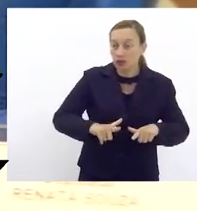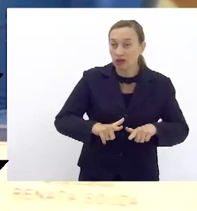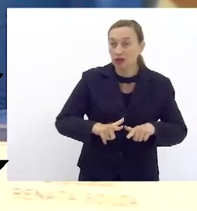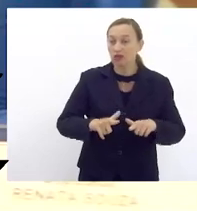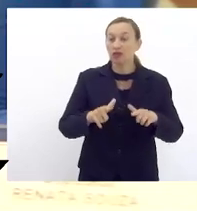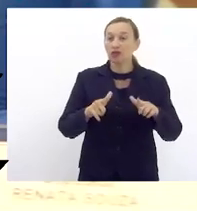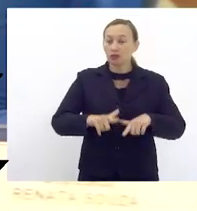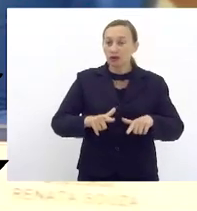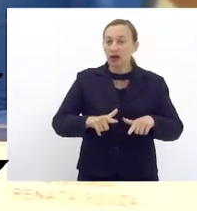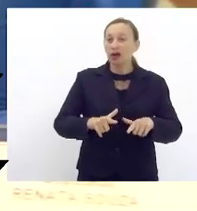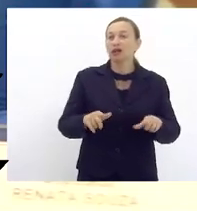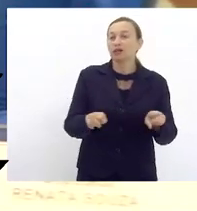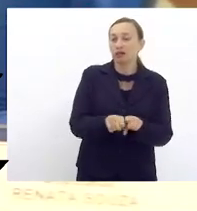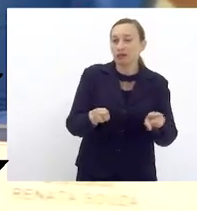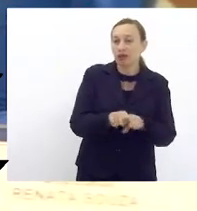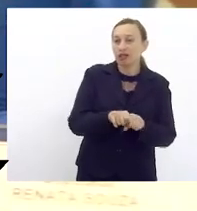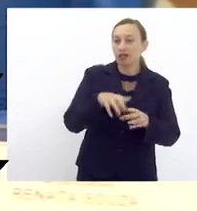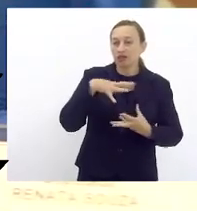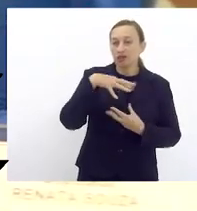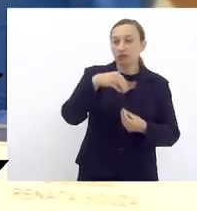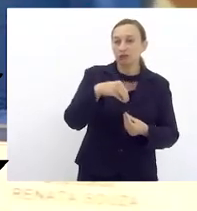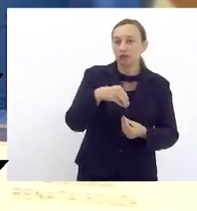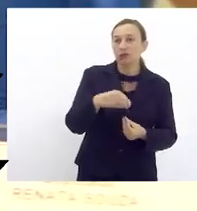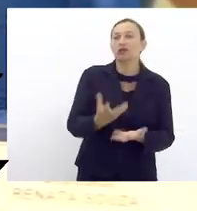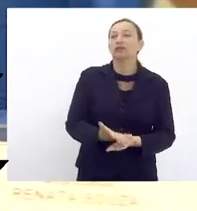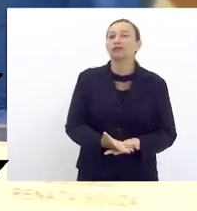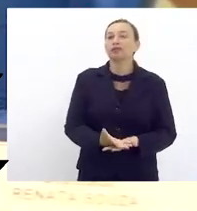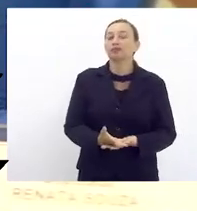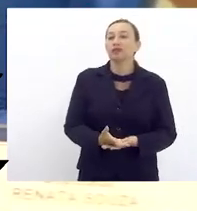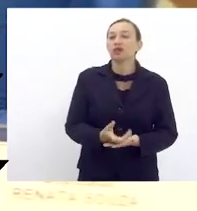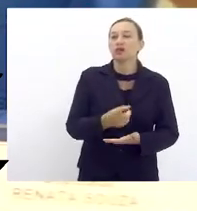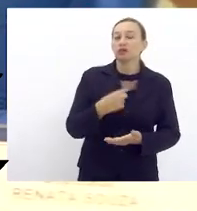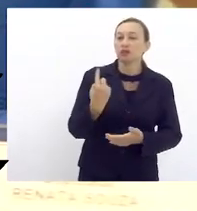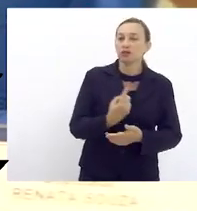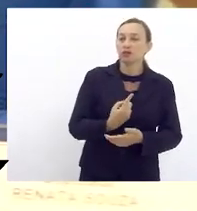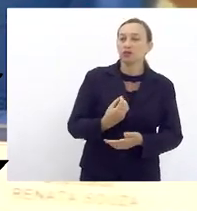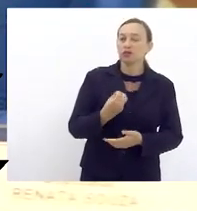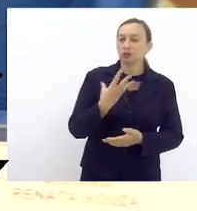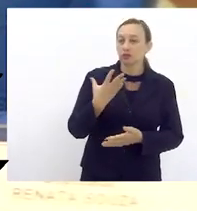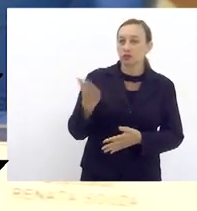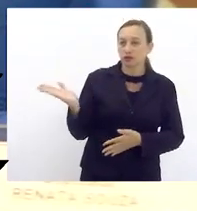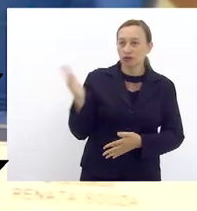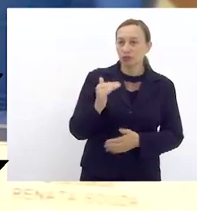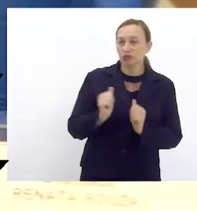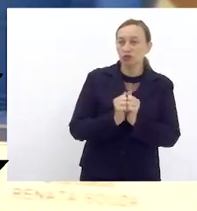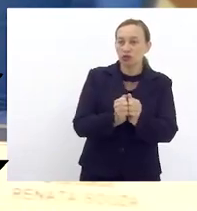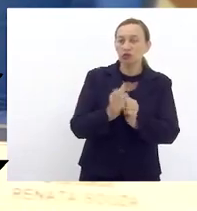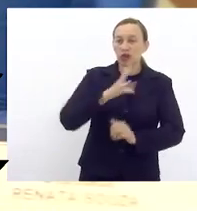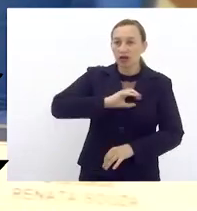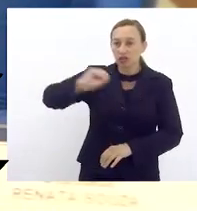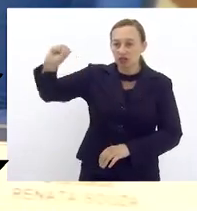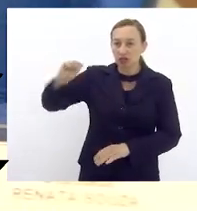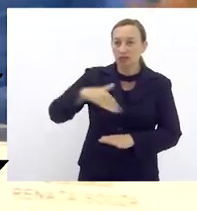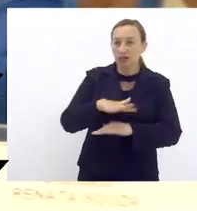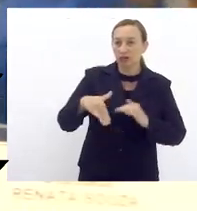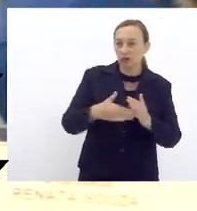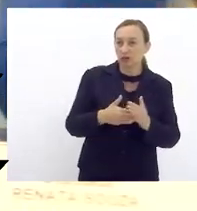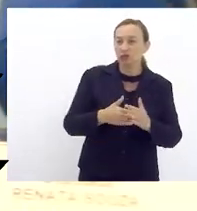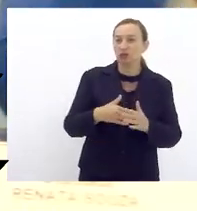terra de nascimento também de espiritualidade é terra do nosso dos nossos e vamos juntos achar para todos a tia para